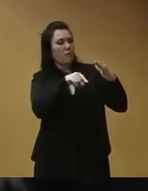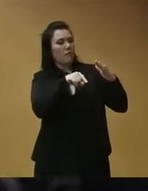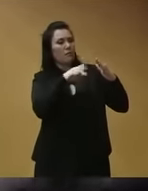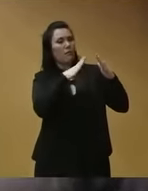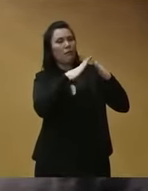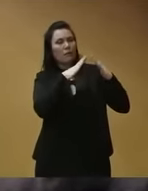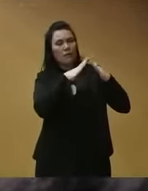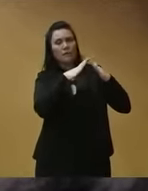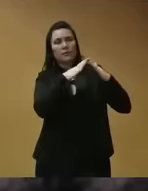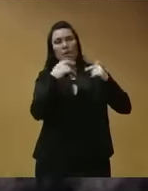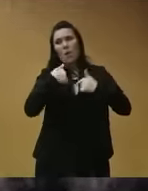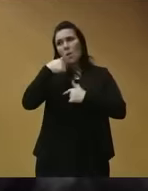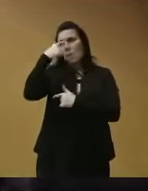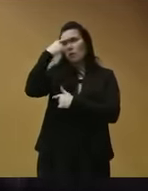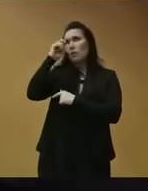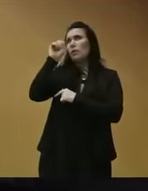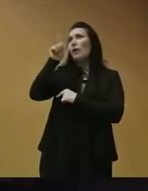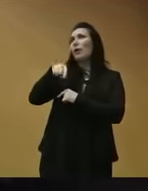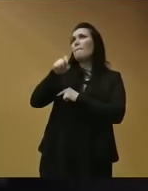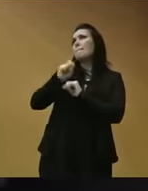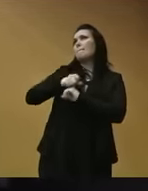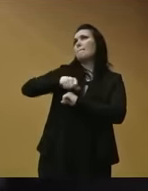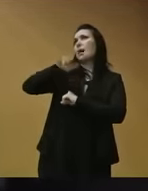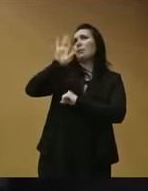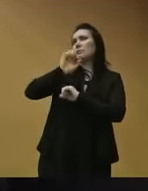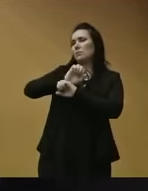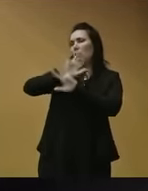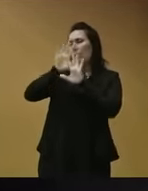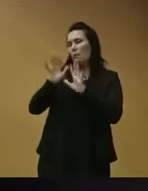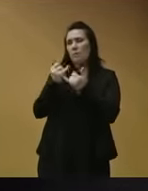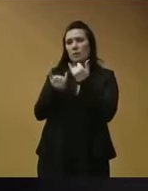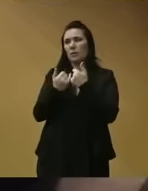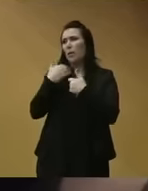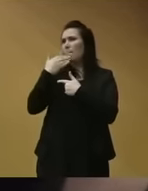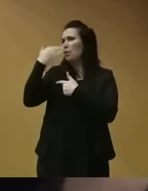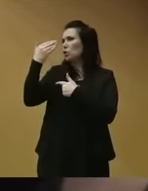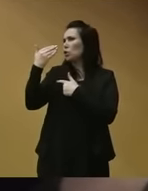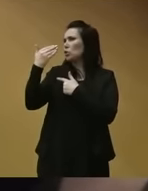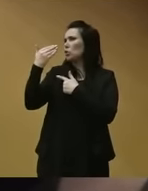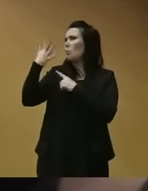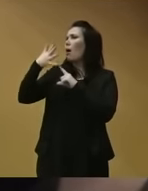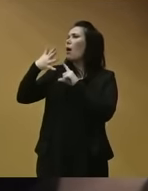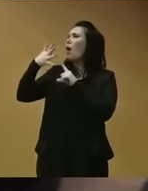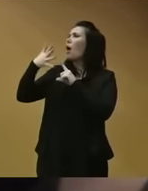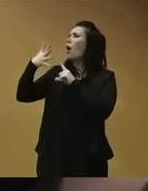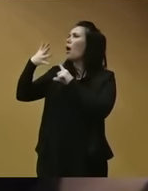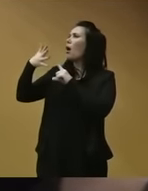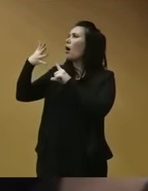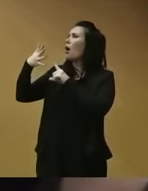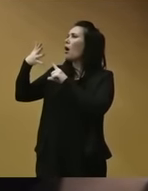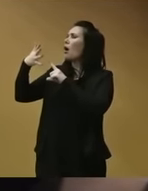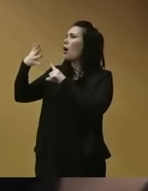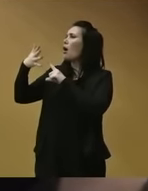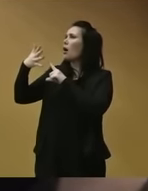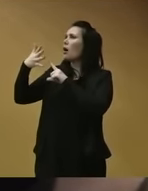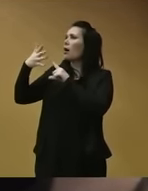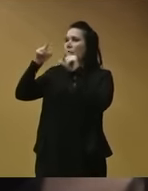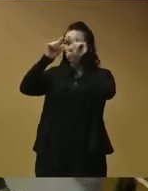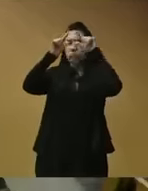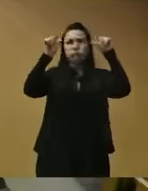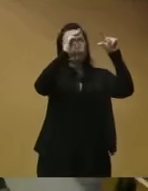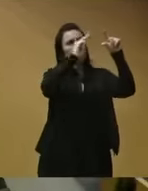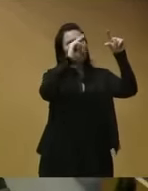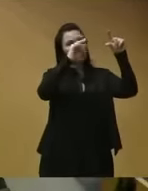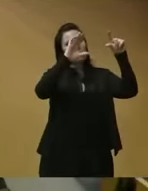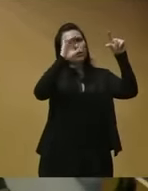e o que é considerado mais claro para a maioria. Eu poderia ter pedido um discurso completo, e ele teria gerado. Mas o texto seria